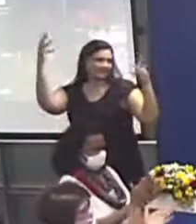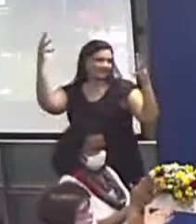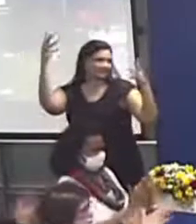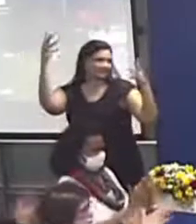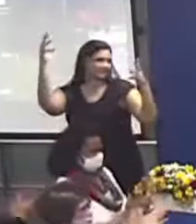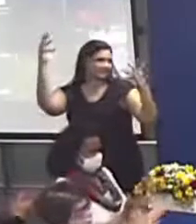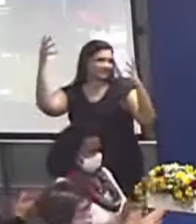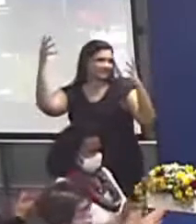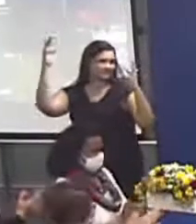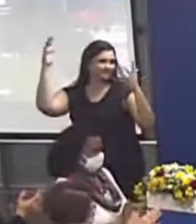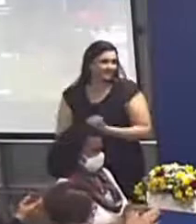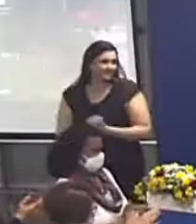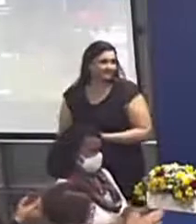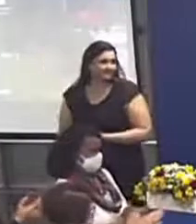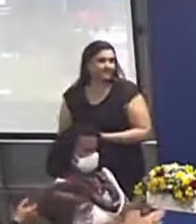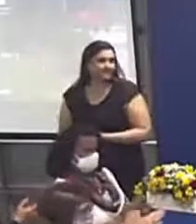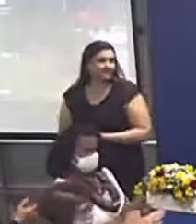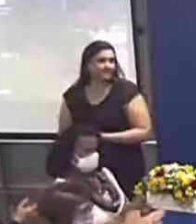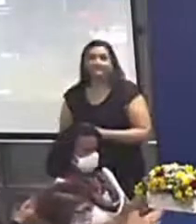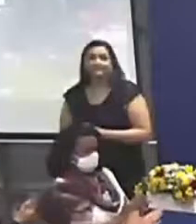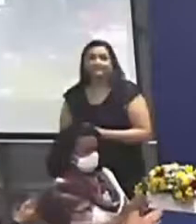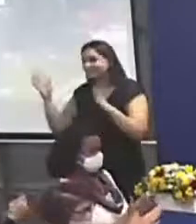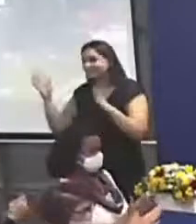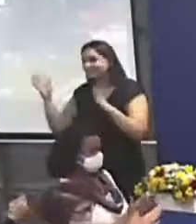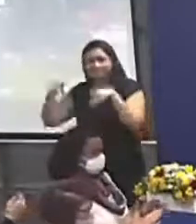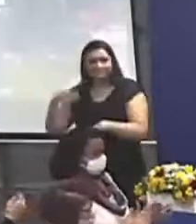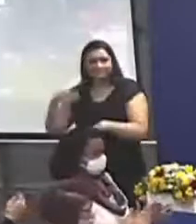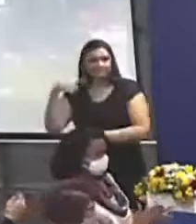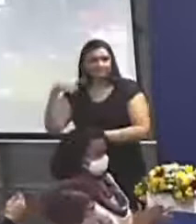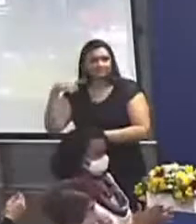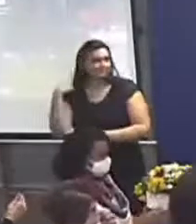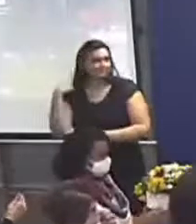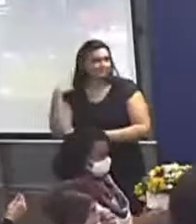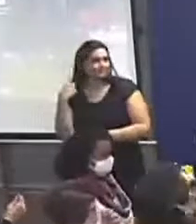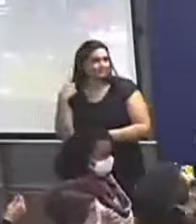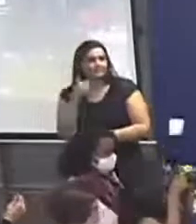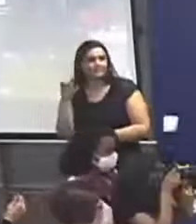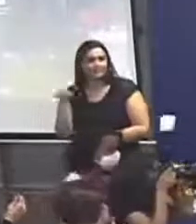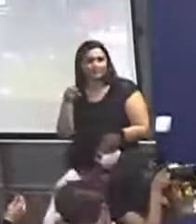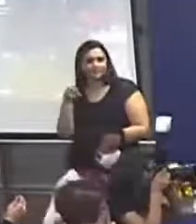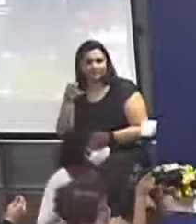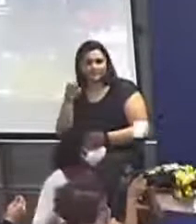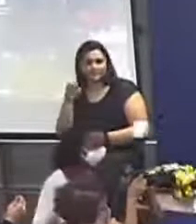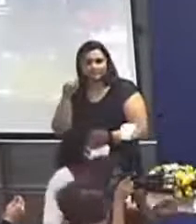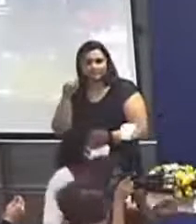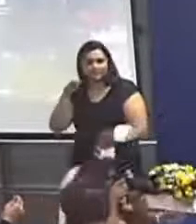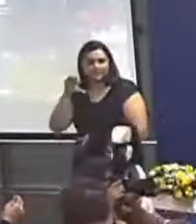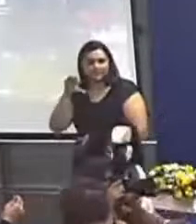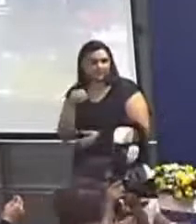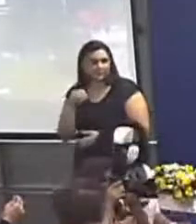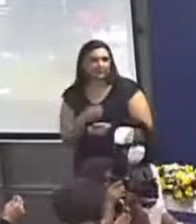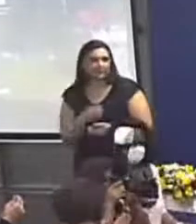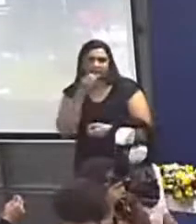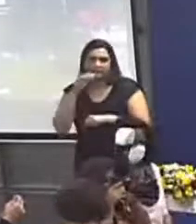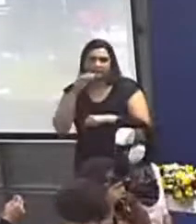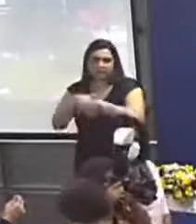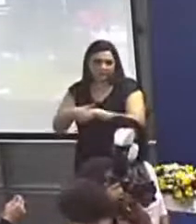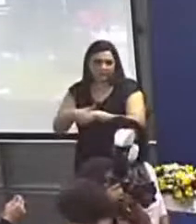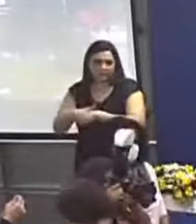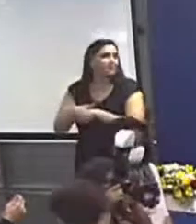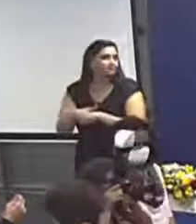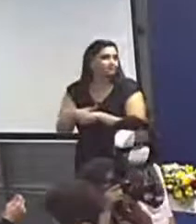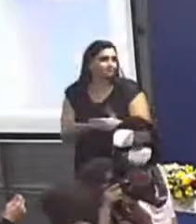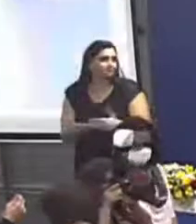Senhoras e senhores, para o encerramento, com a palavra o deputado José Américo. Boa noite a todos.